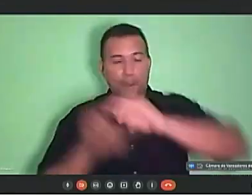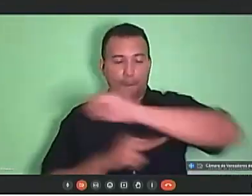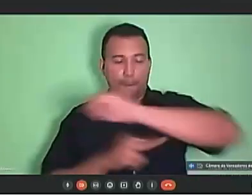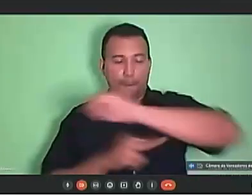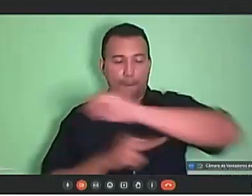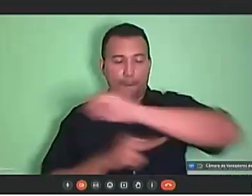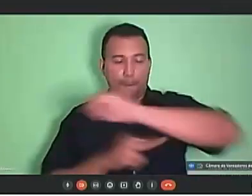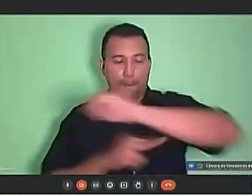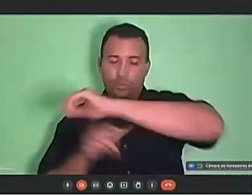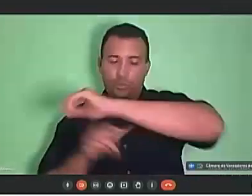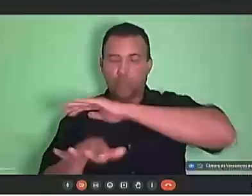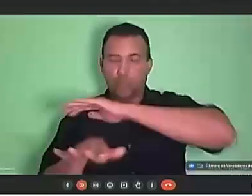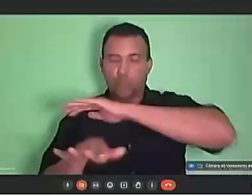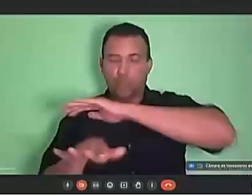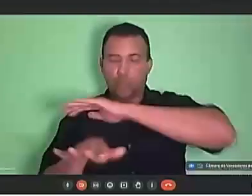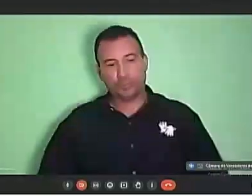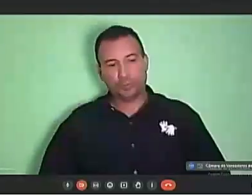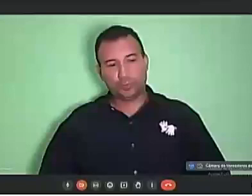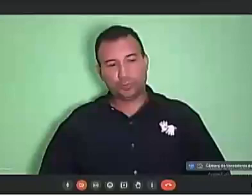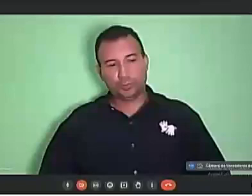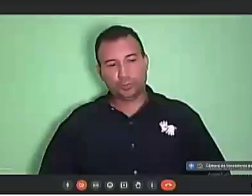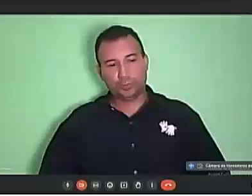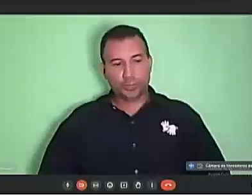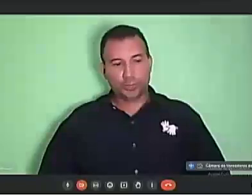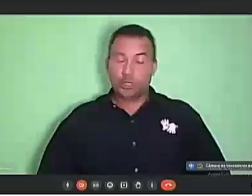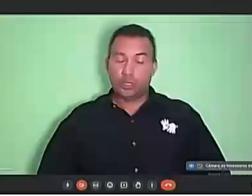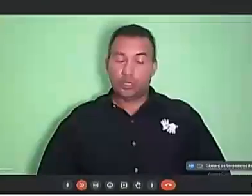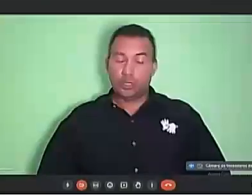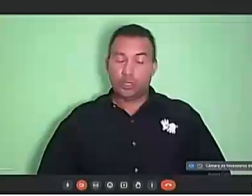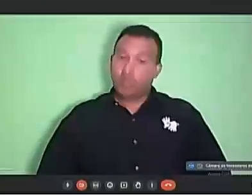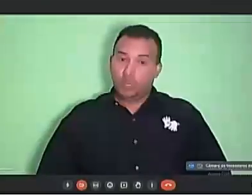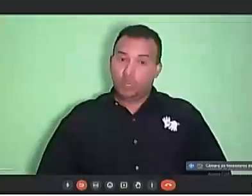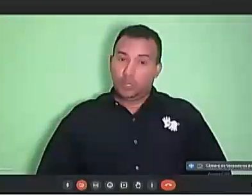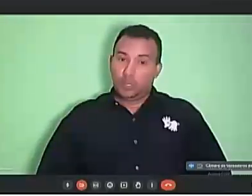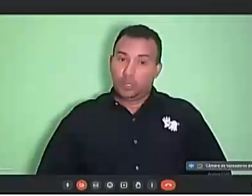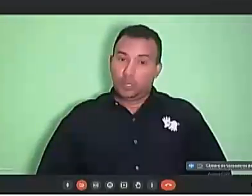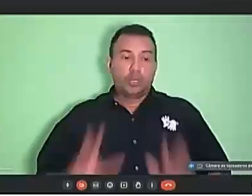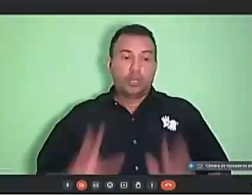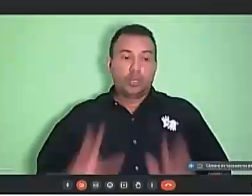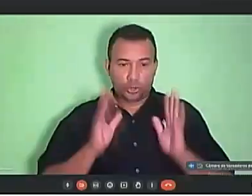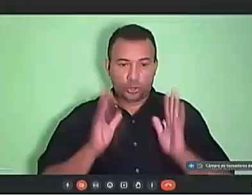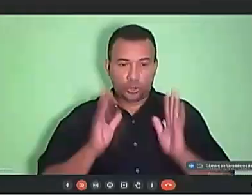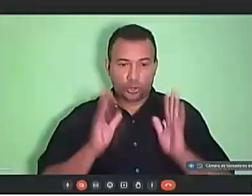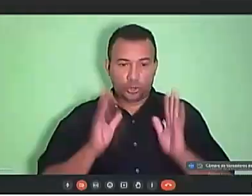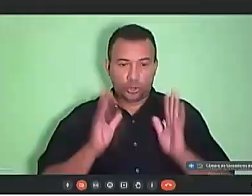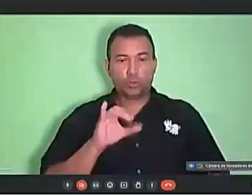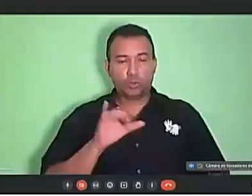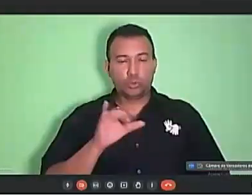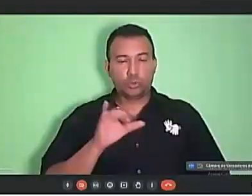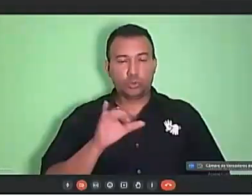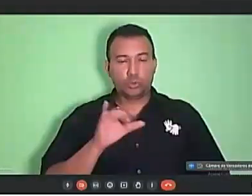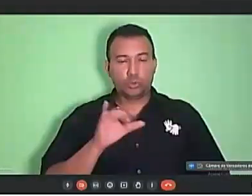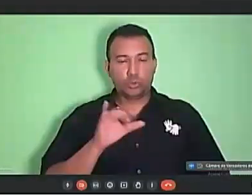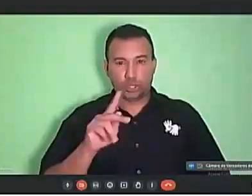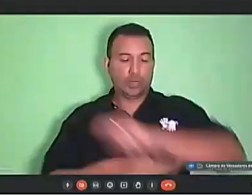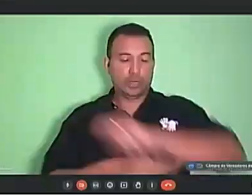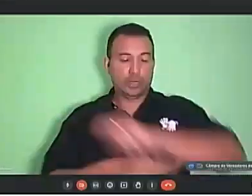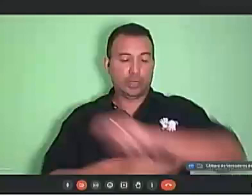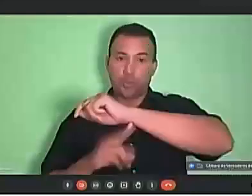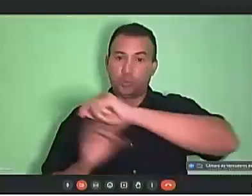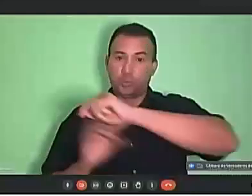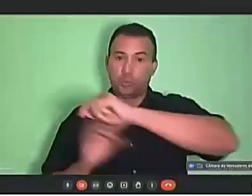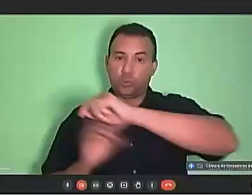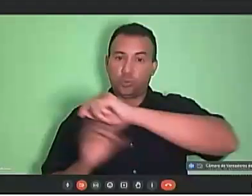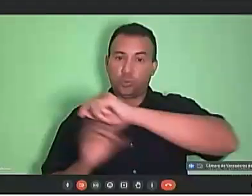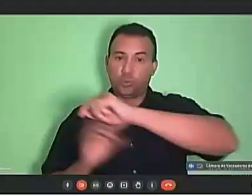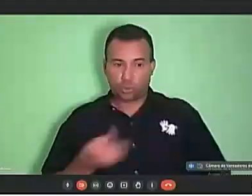Então, esse seria o perímetro coberto pelo dique do bairro Ponte Nova, né, para todos entenderem. É